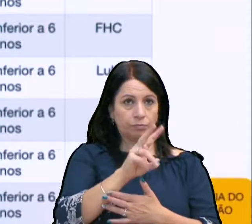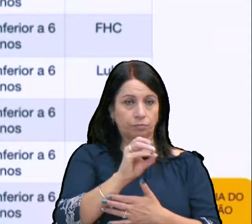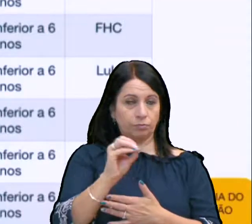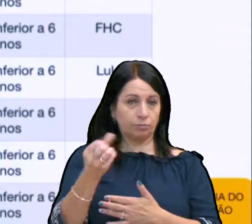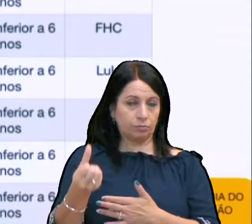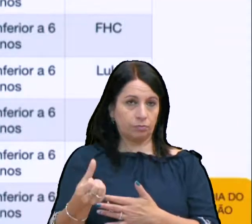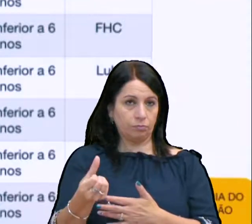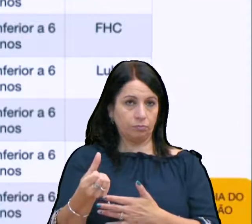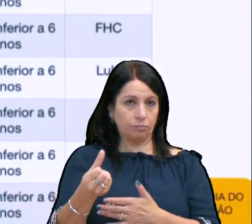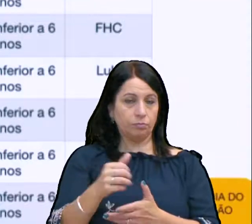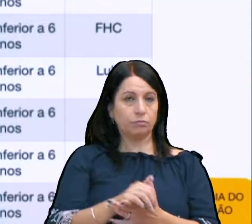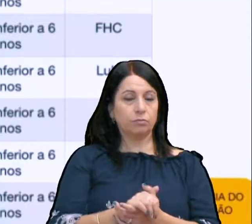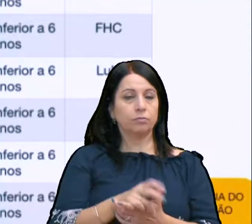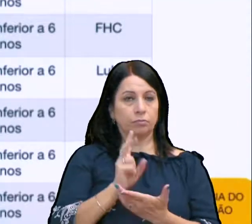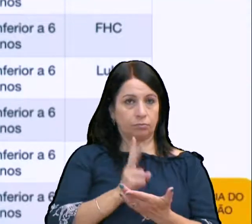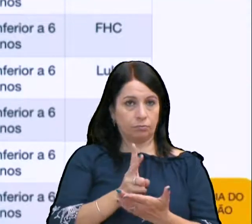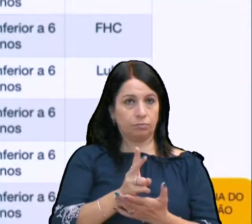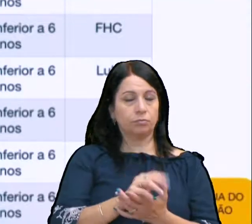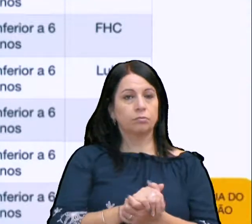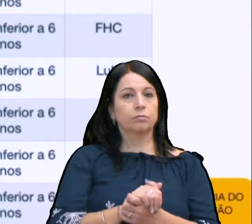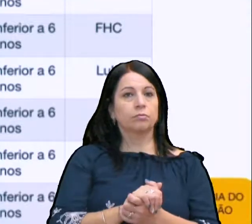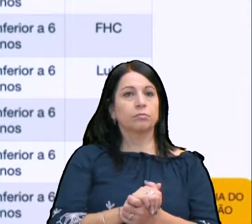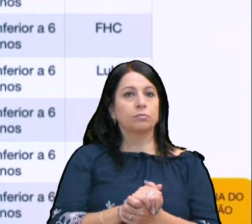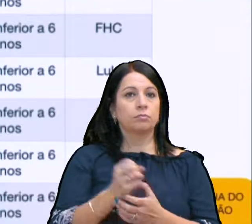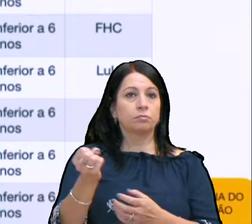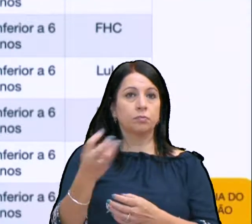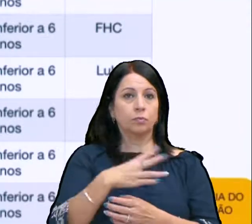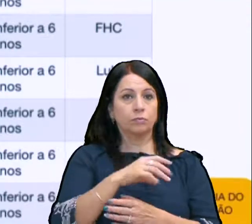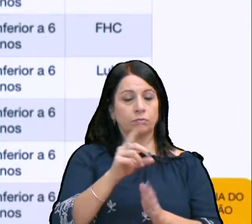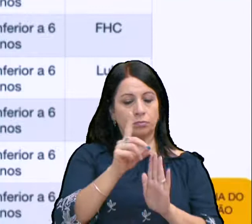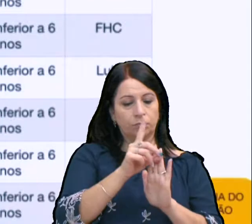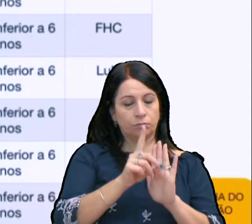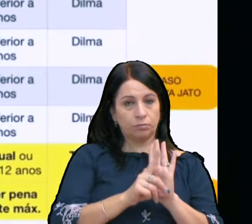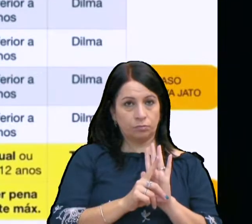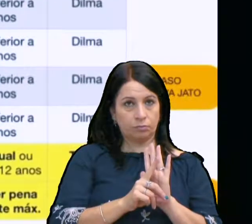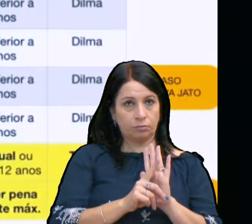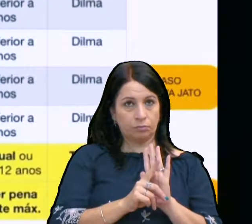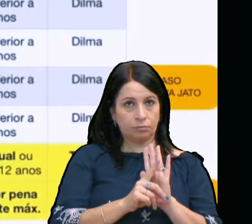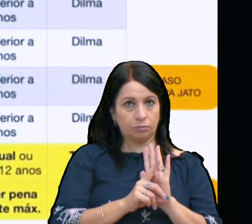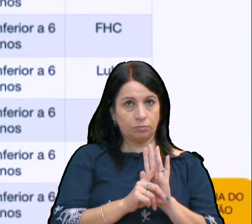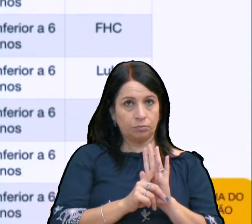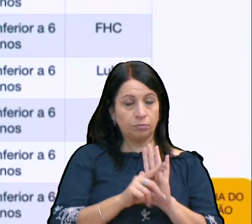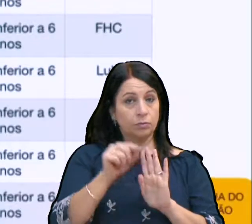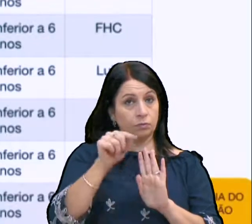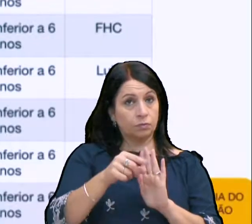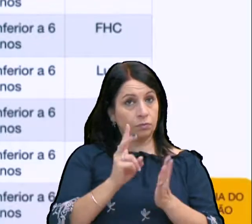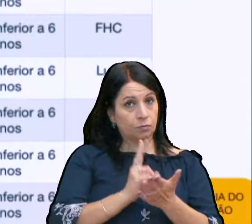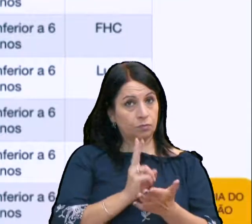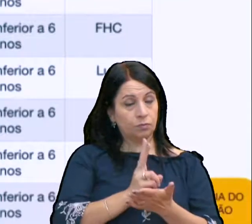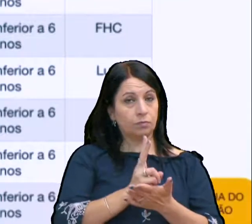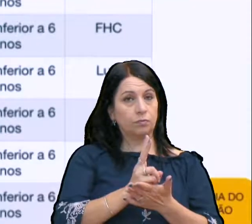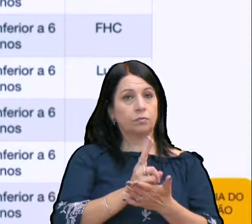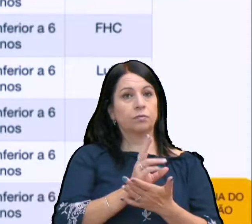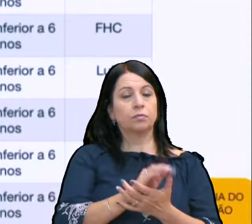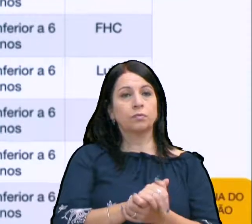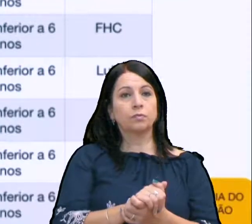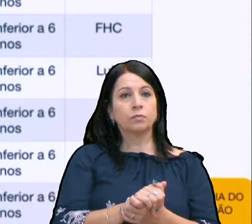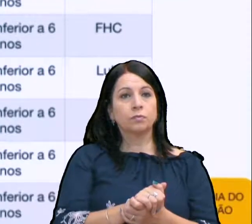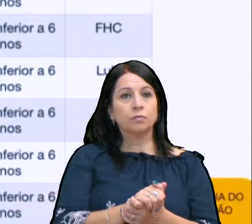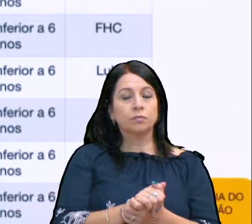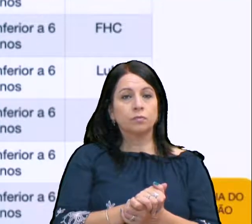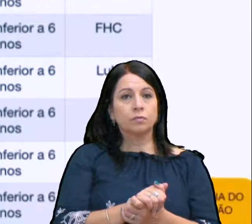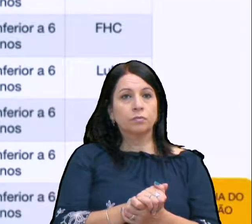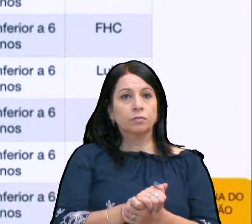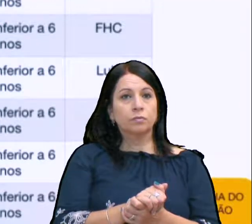2006, continua renovando os decretos. Veja que vieram mantendo numa linha